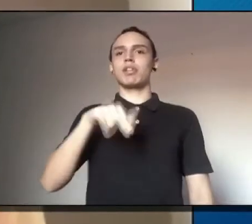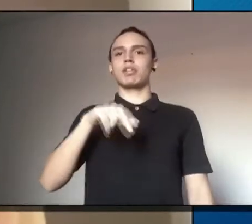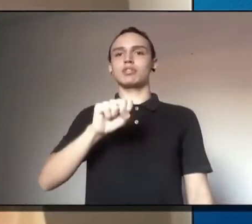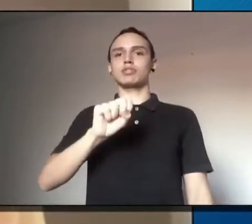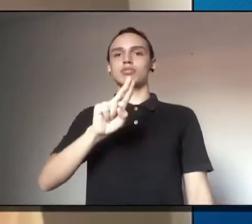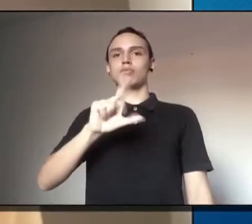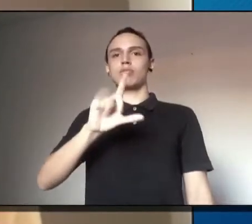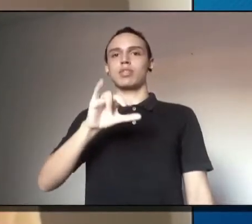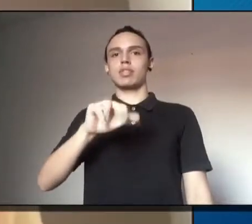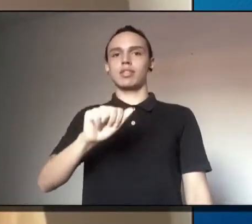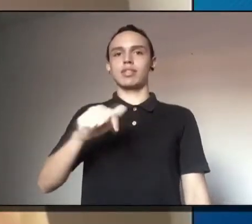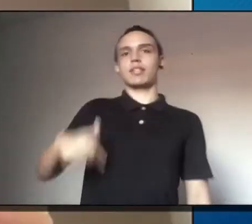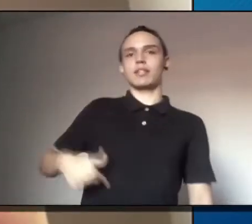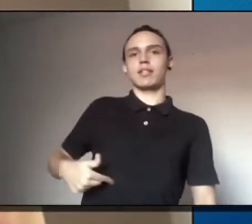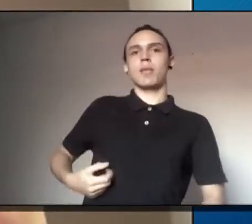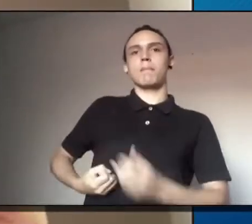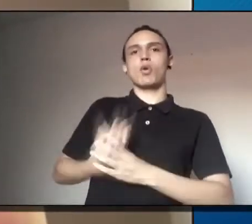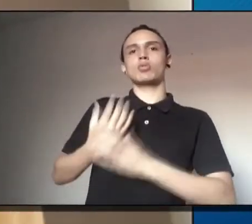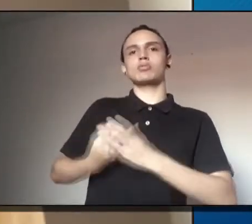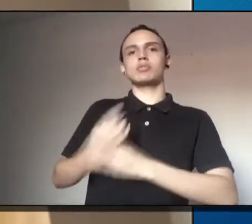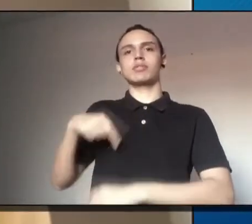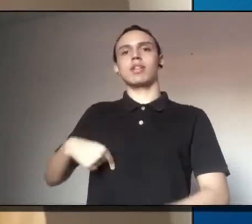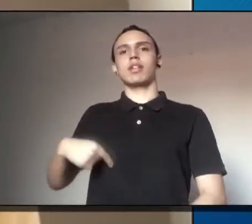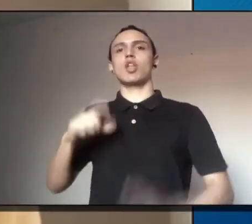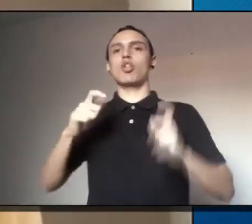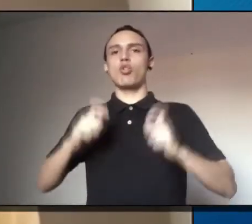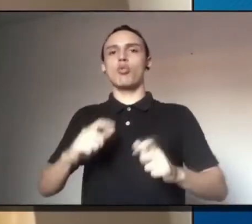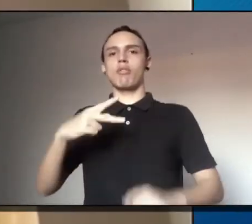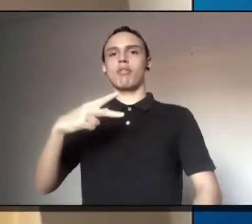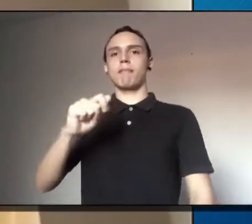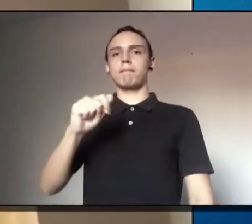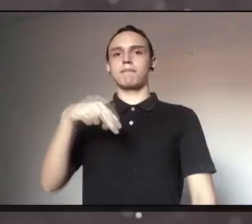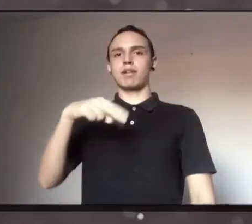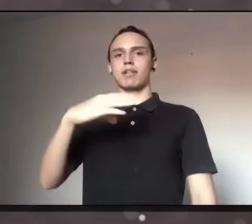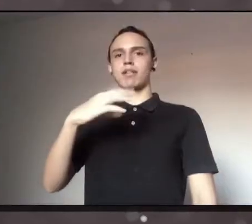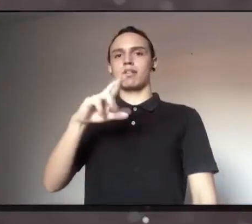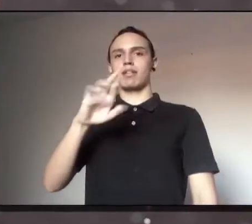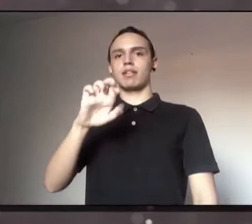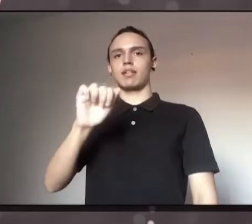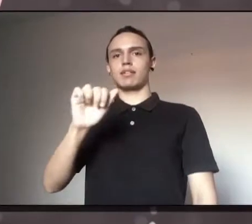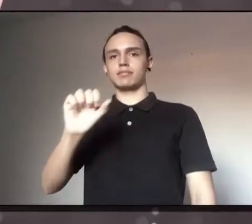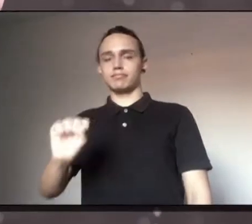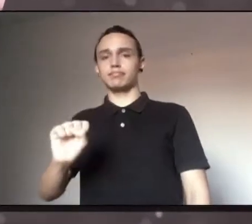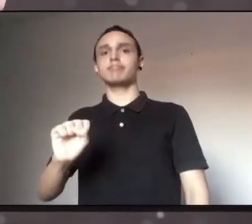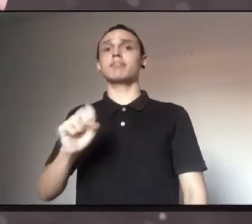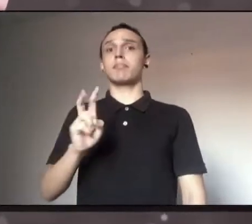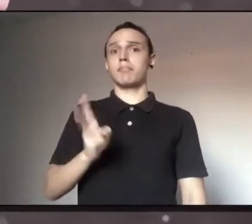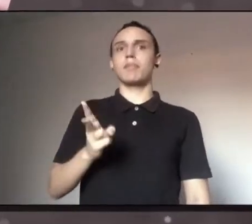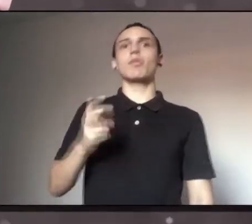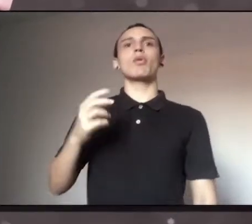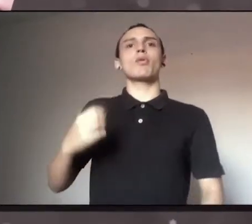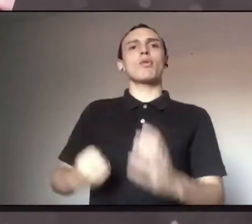mais dificuldade de funcionar quando o indivíduo está infectado pelo Covid.